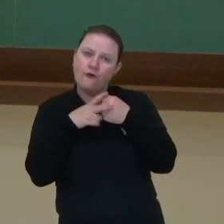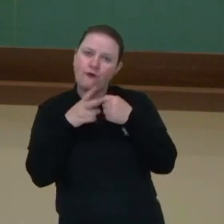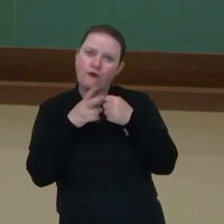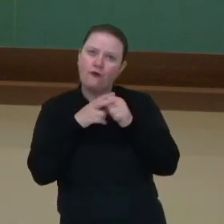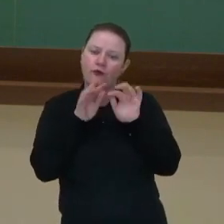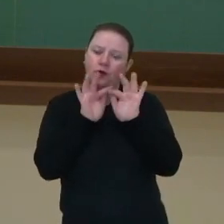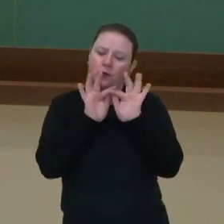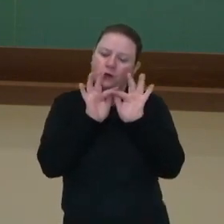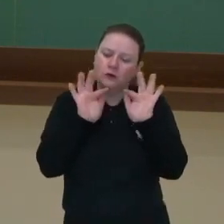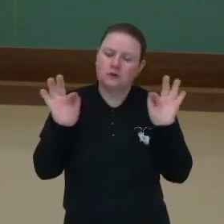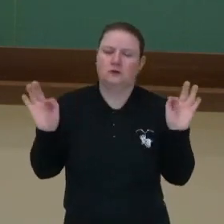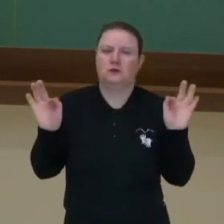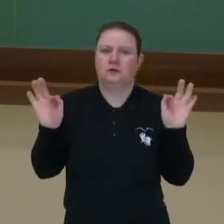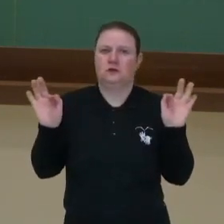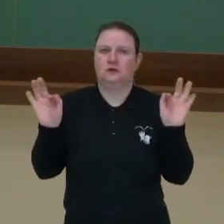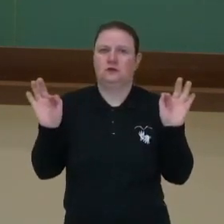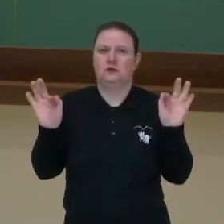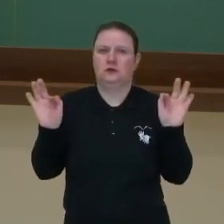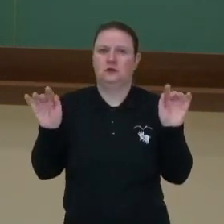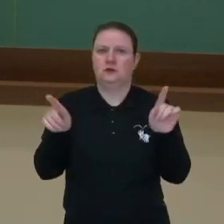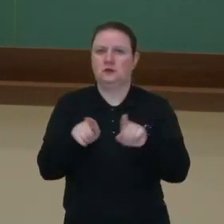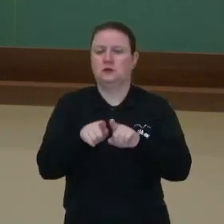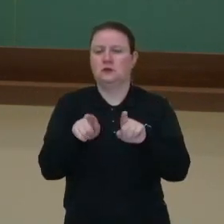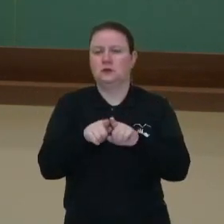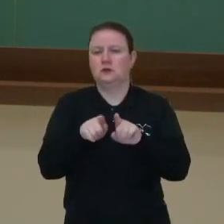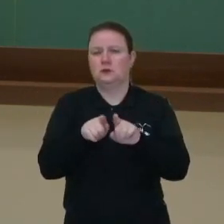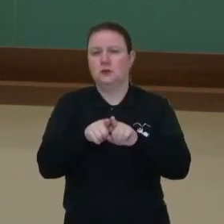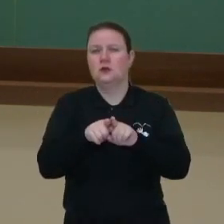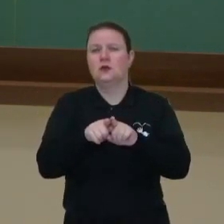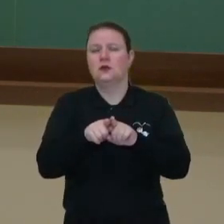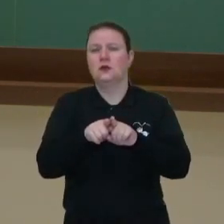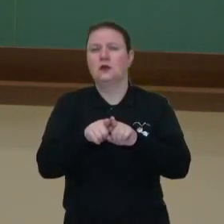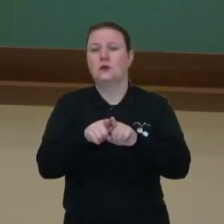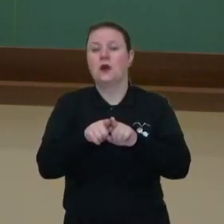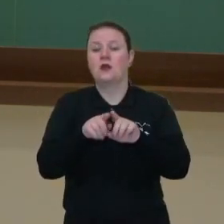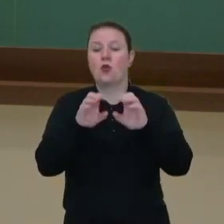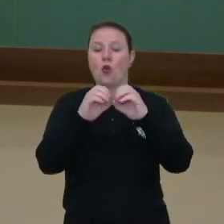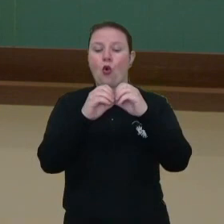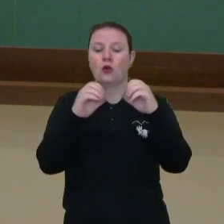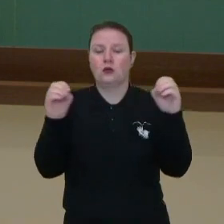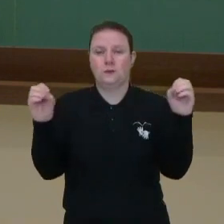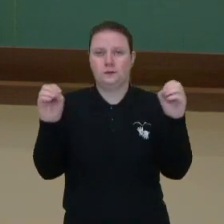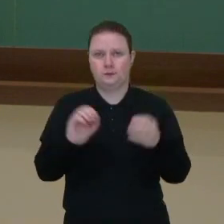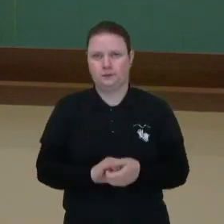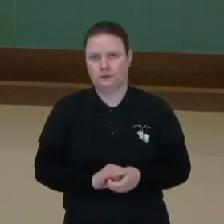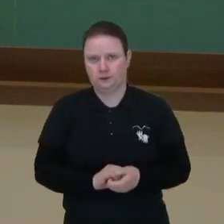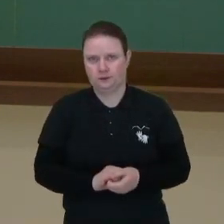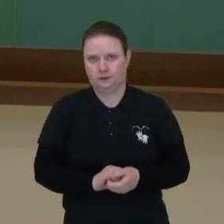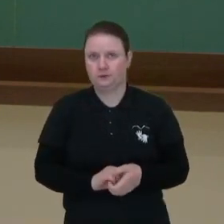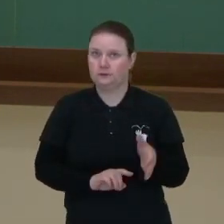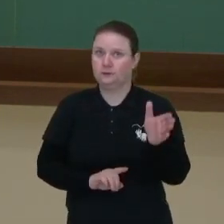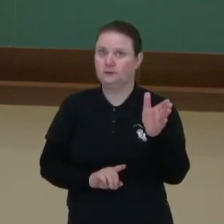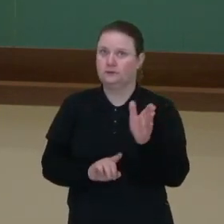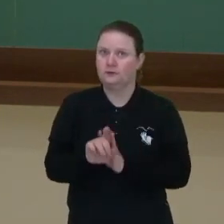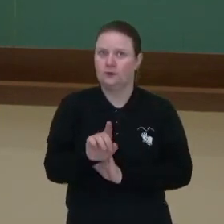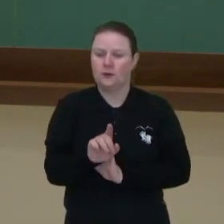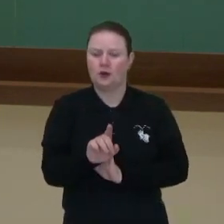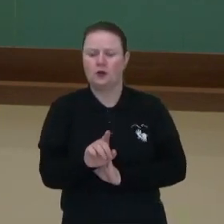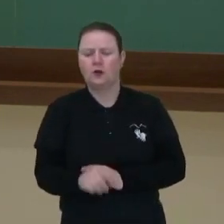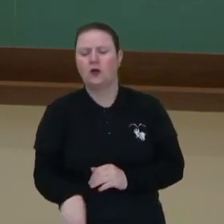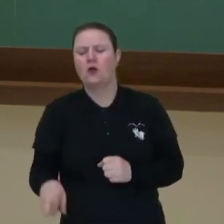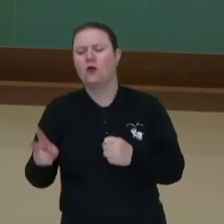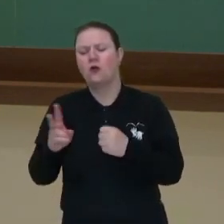que possua verbo para ser chamada, então, de oração, certo? E eu faço aquela perguntinha para o verbo, né?